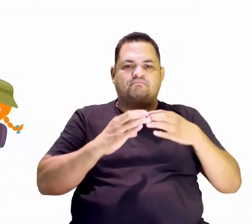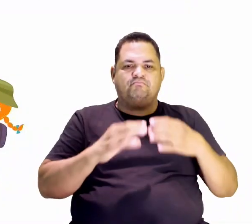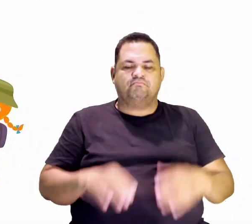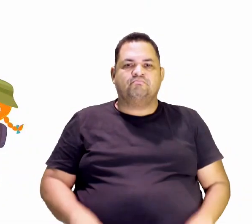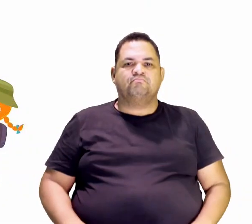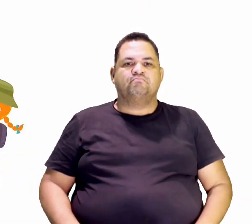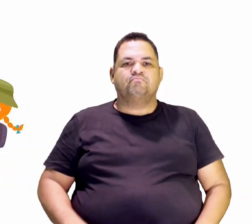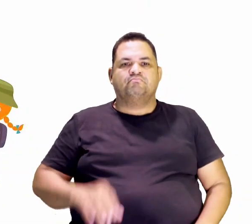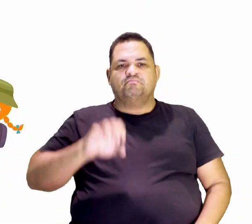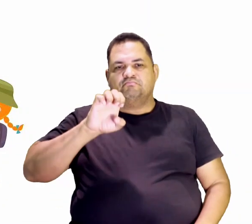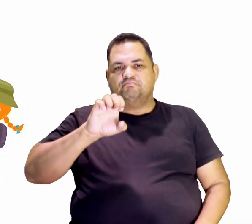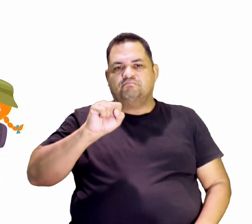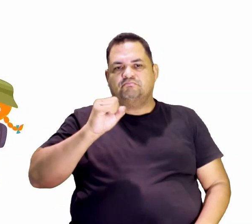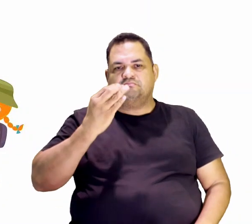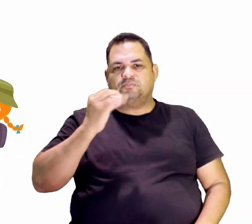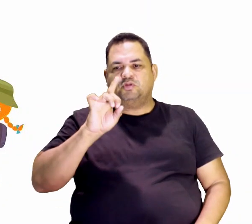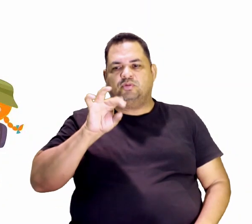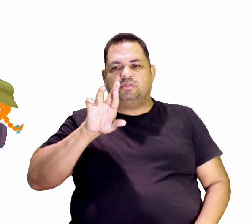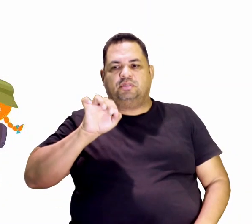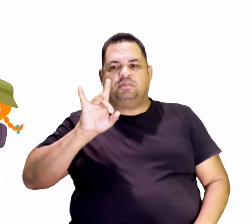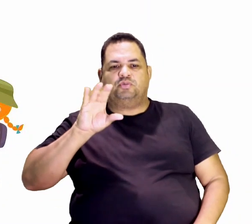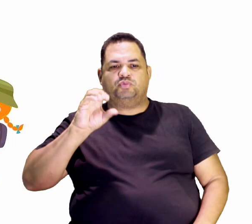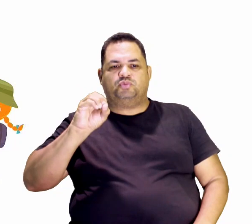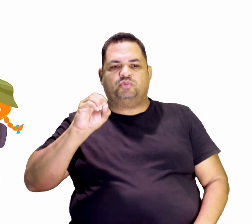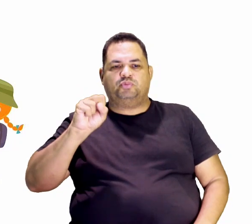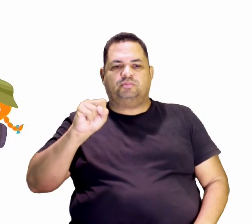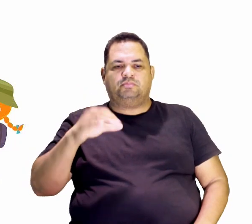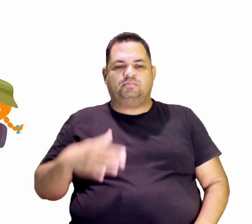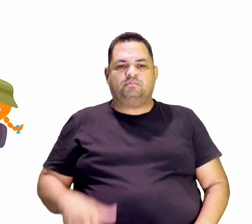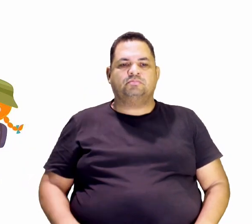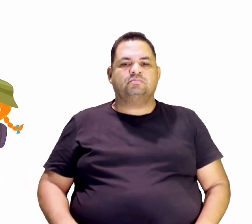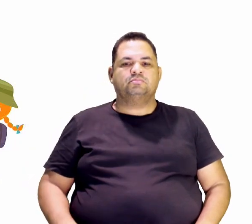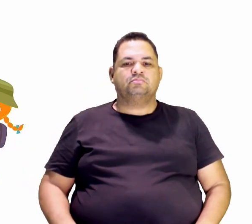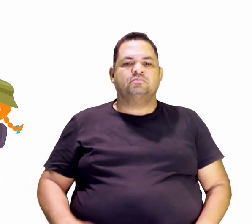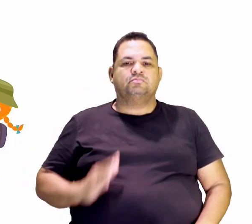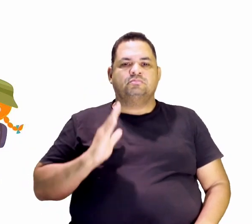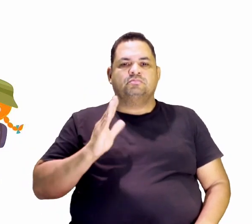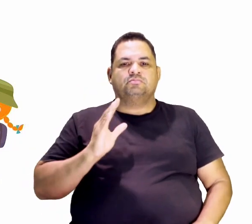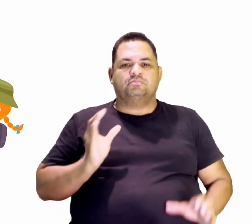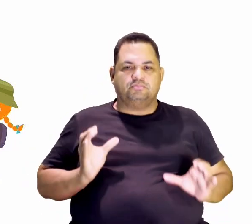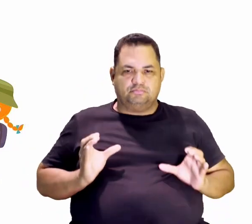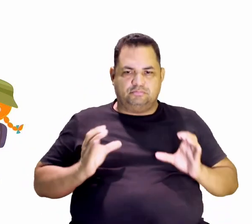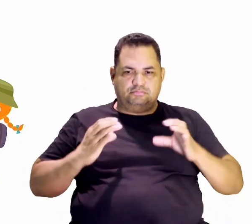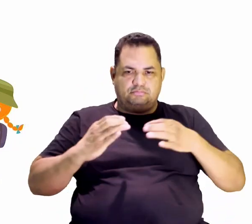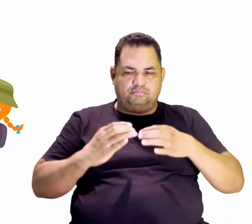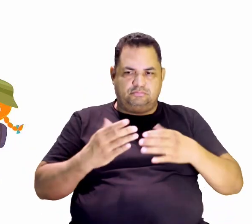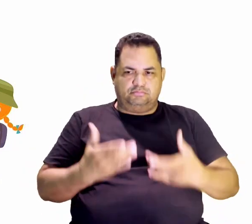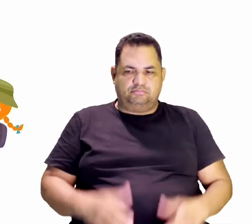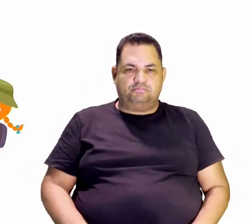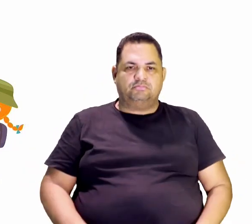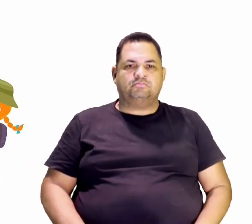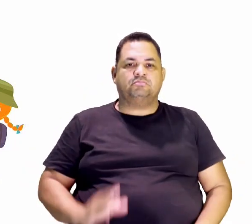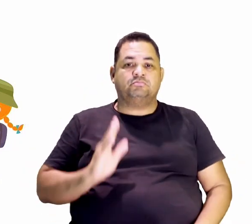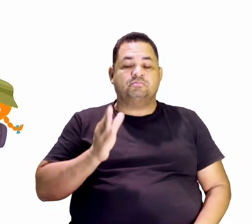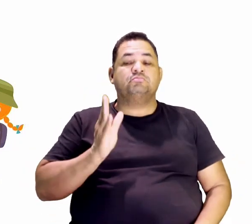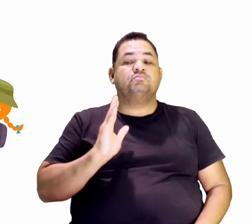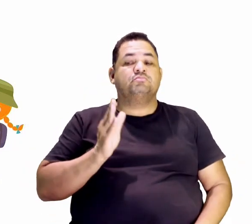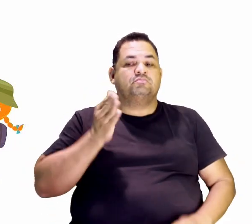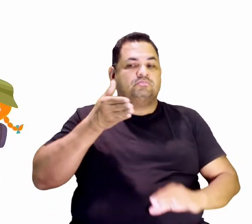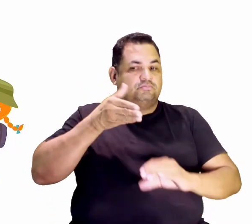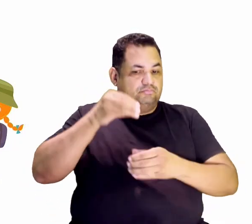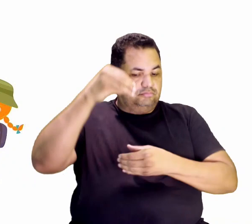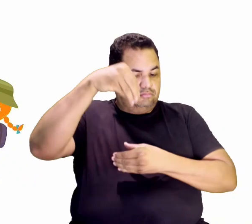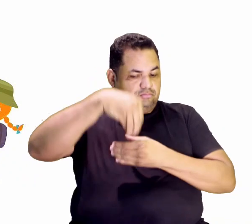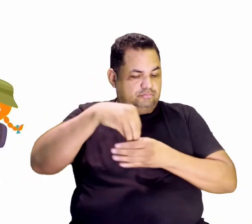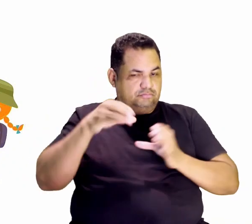a tribo dos escoteiros, né? Se você já fez parte, né? Se você já foi